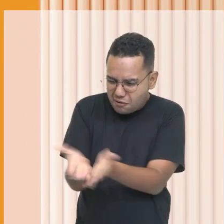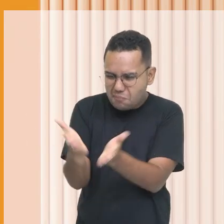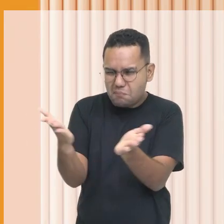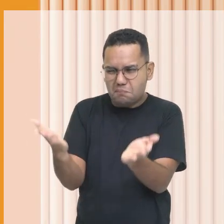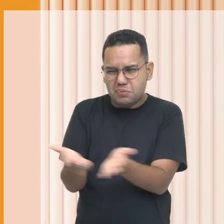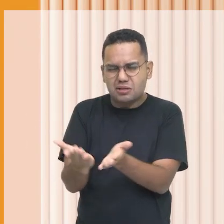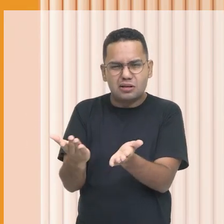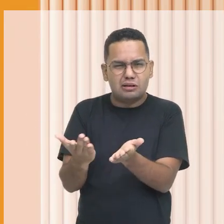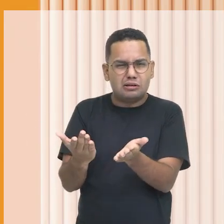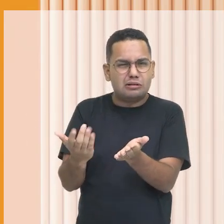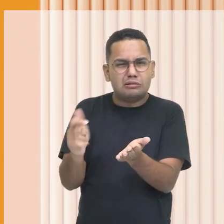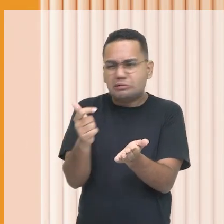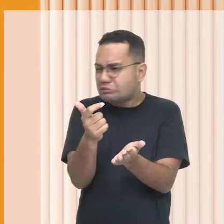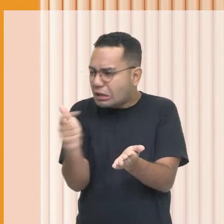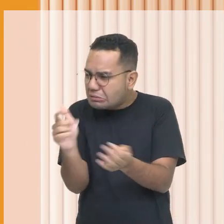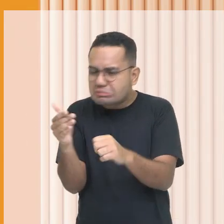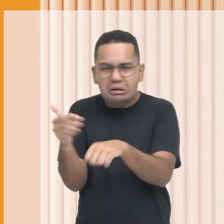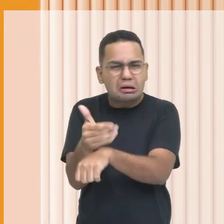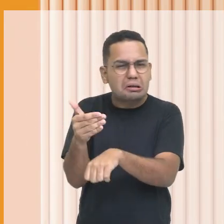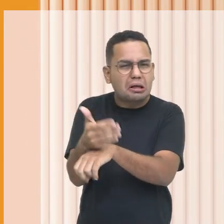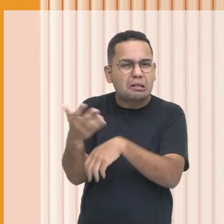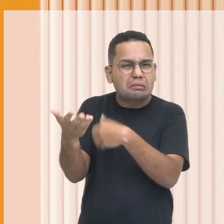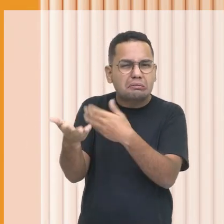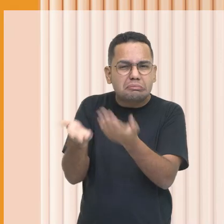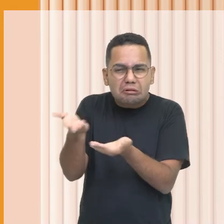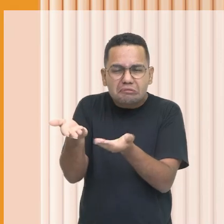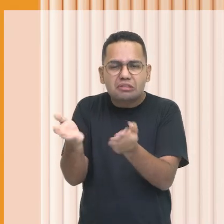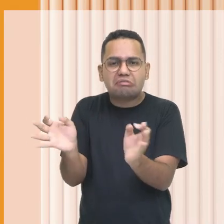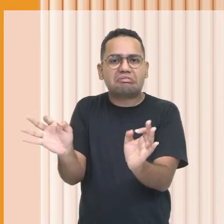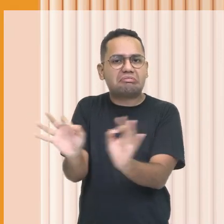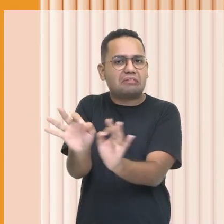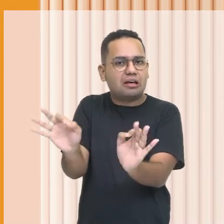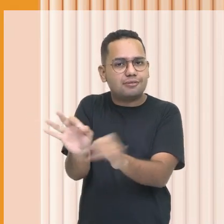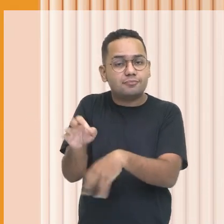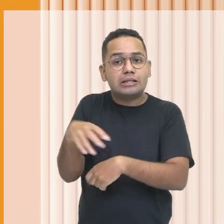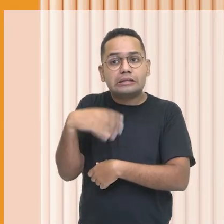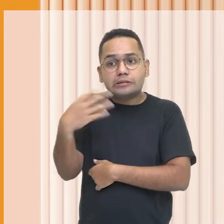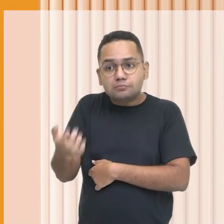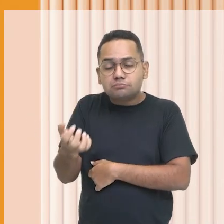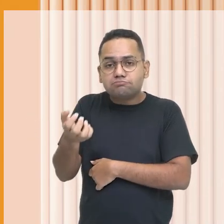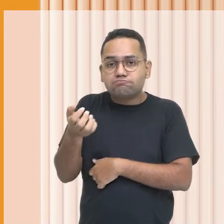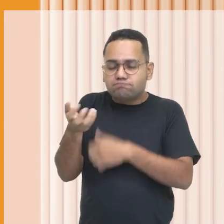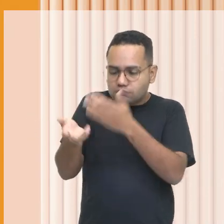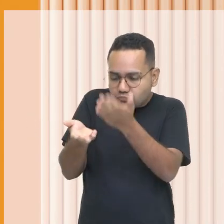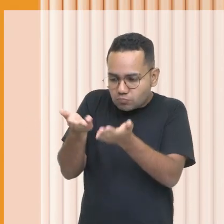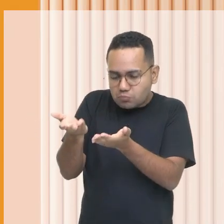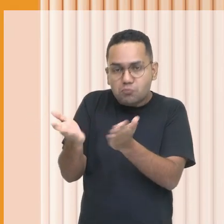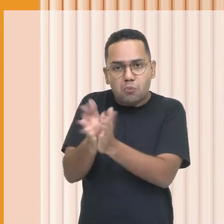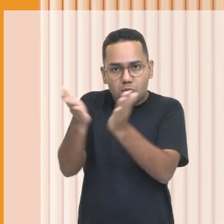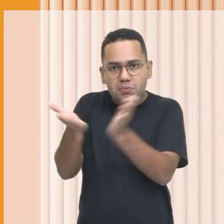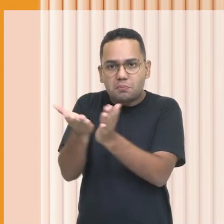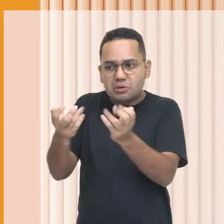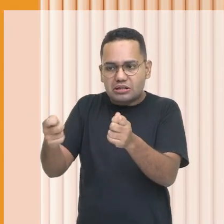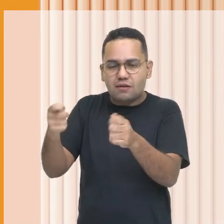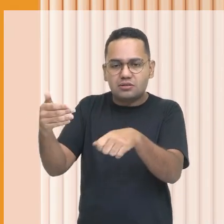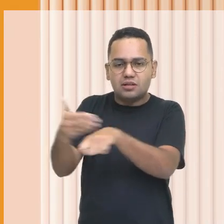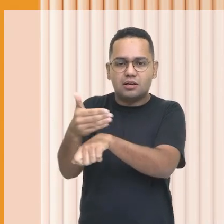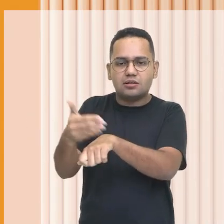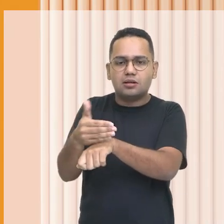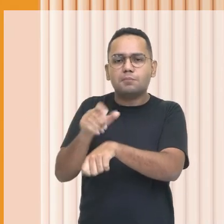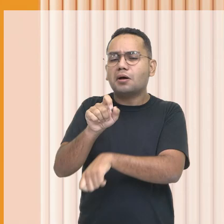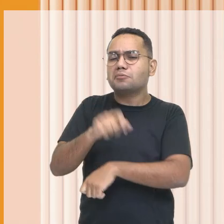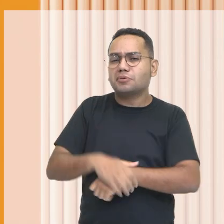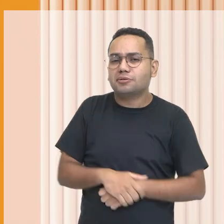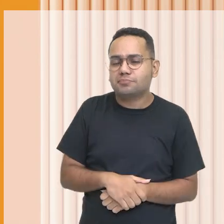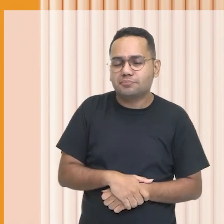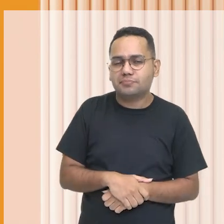tinham acesso a ela. Ou seja, para essas pessoas mais pobres terem acesso a essas terras, elas dependiam de quê? Da boa vontade